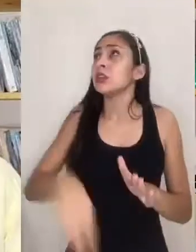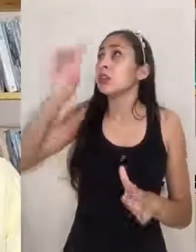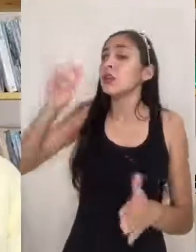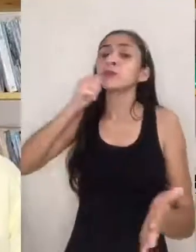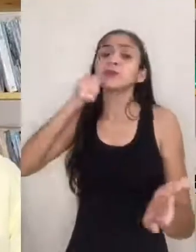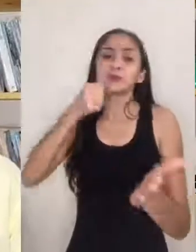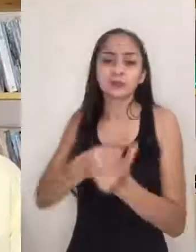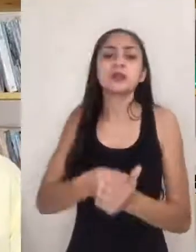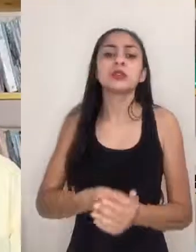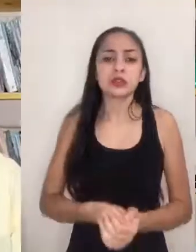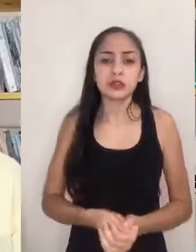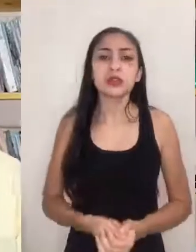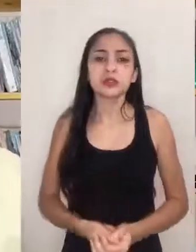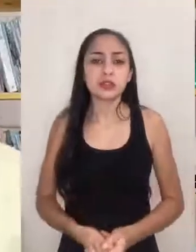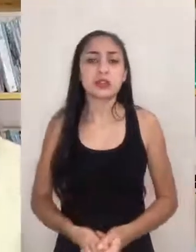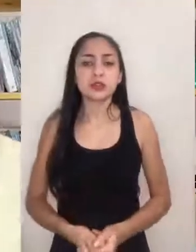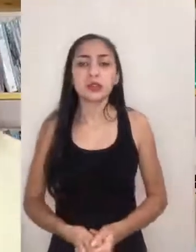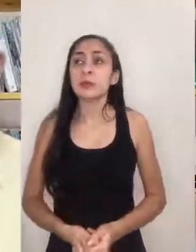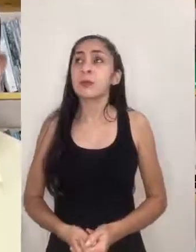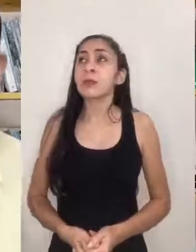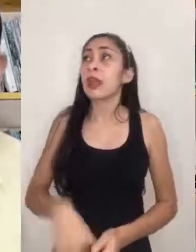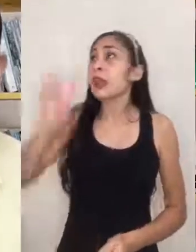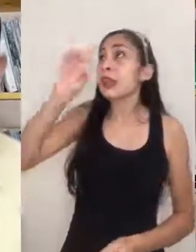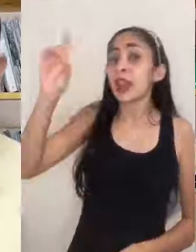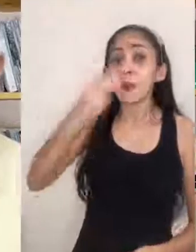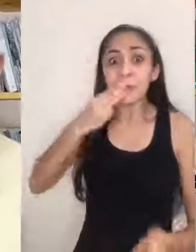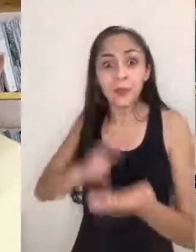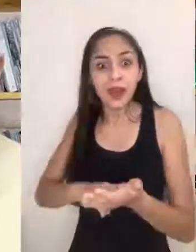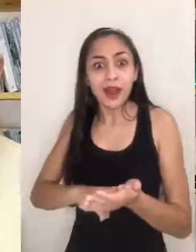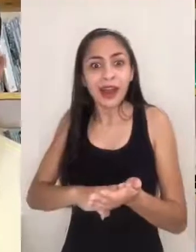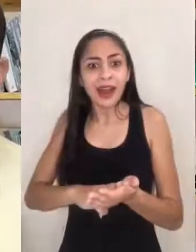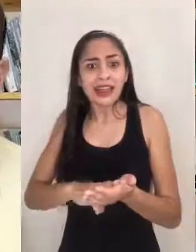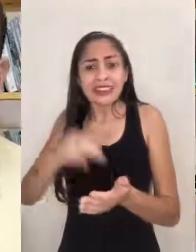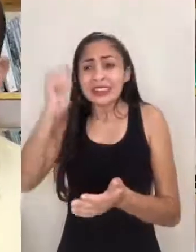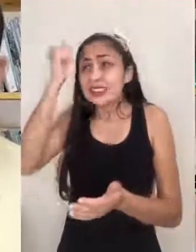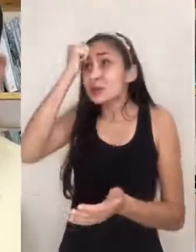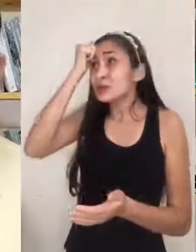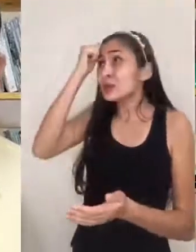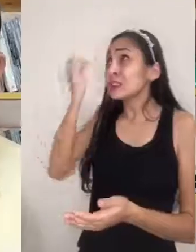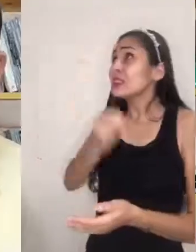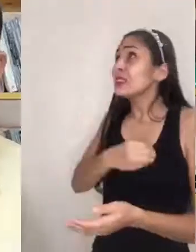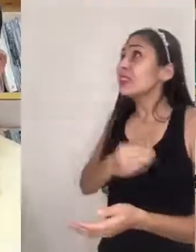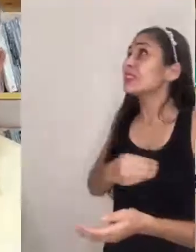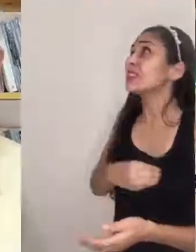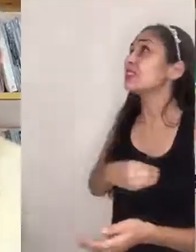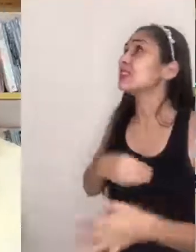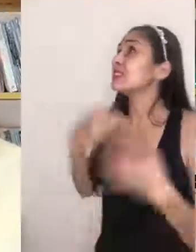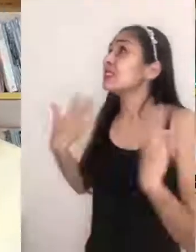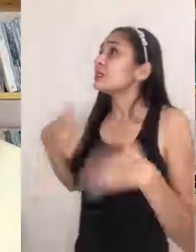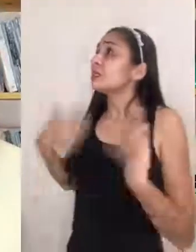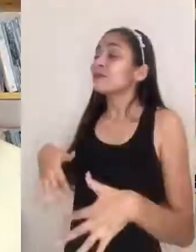Deus cumpre. E quando ele promete também que quem se arrepende ele perdoa, é porque ele perdoa. Pode confiar que ele